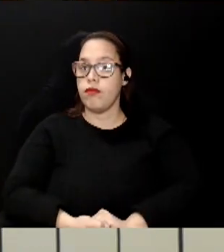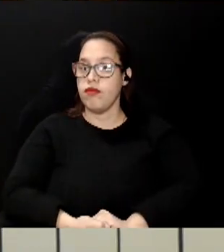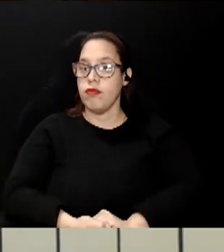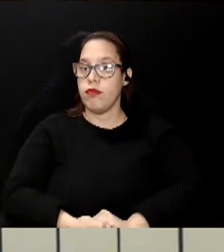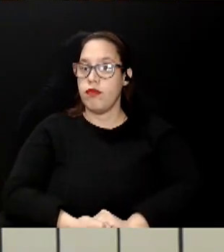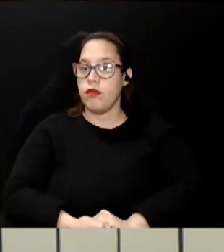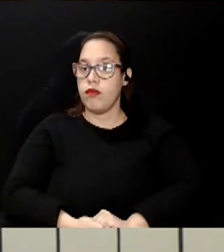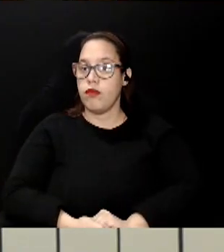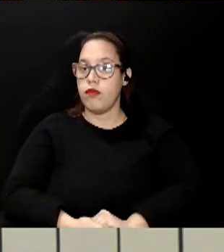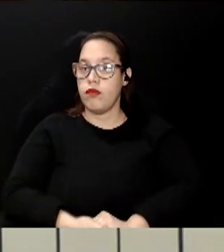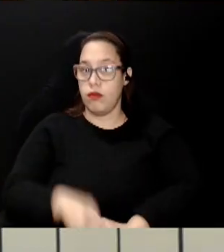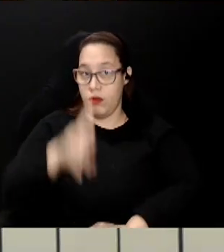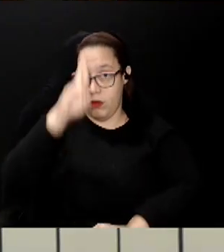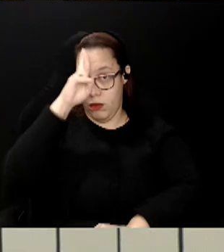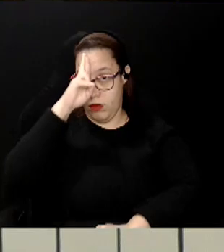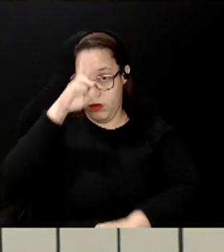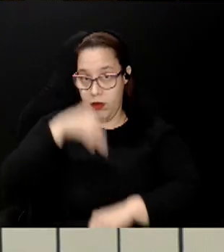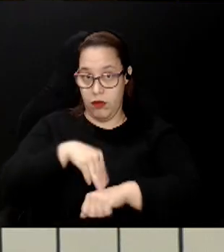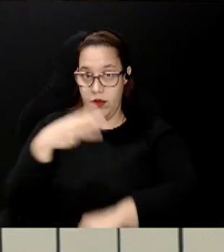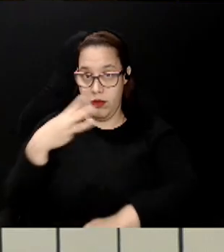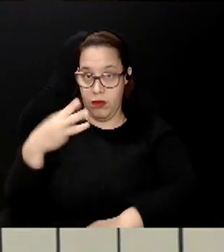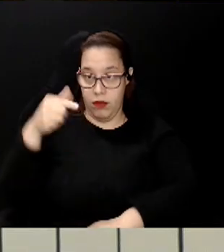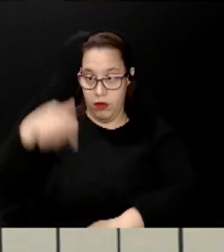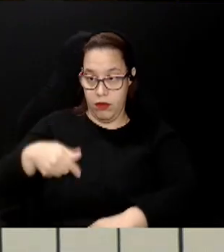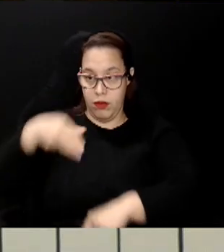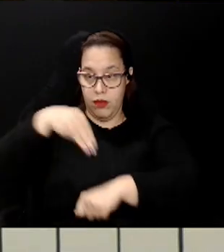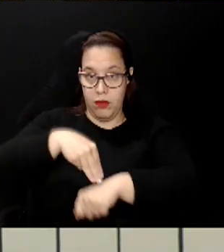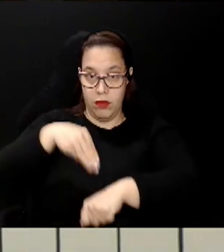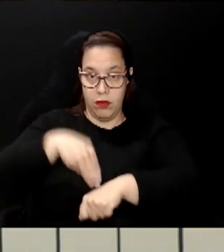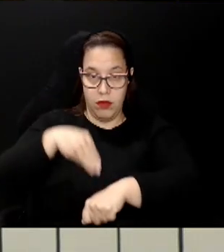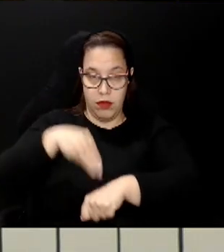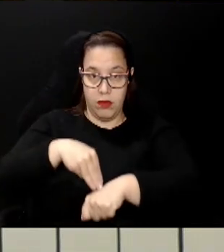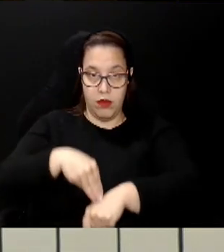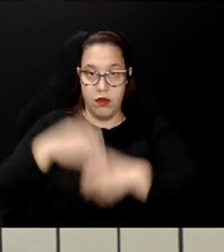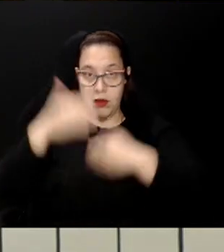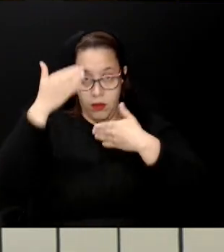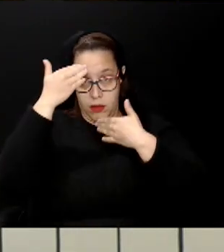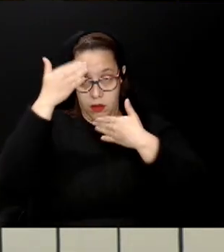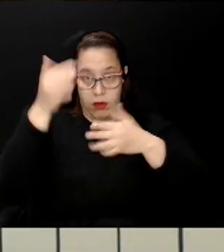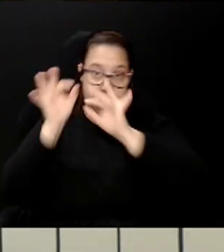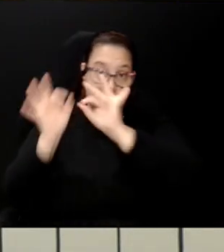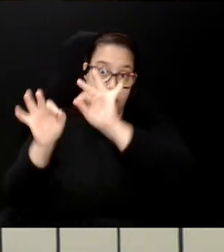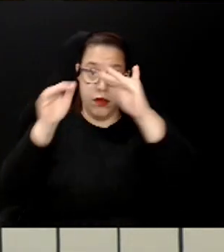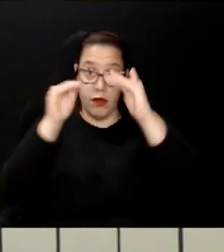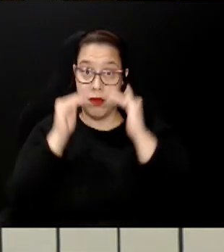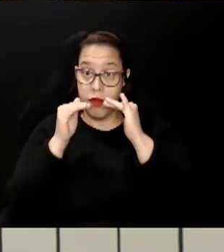12h mais 37 minutos. Muito obrigado pela sua companhia, pela sua audiência. Estamos